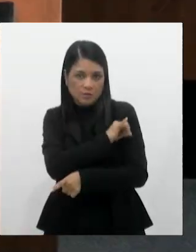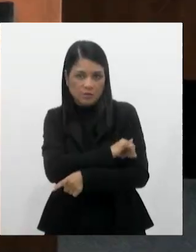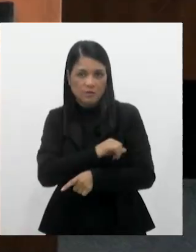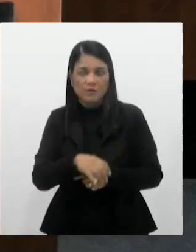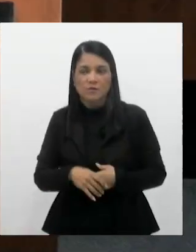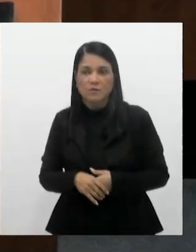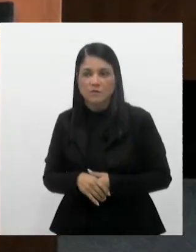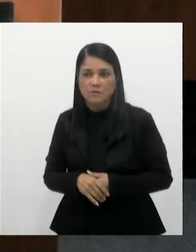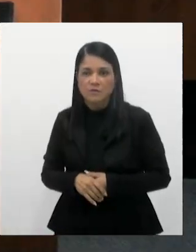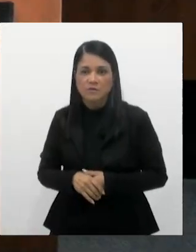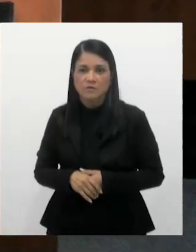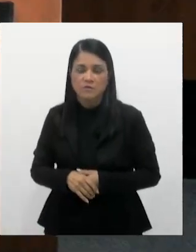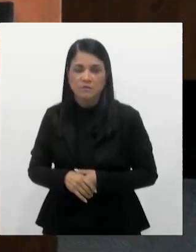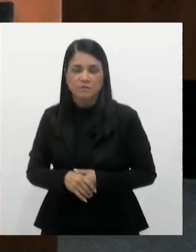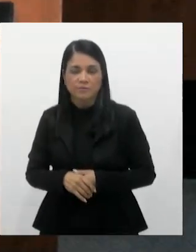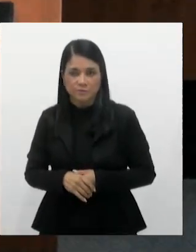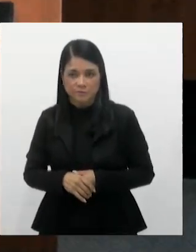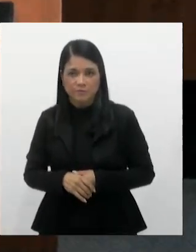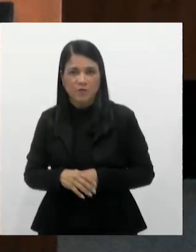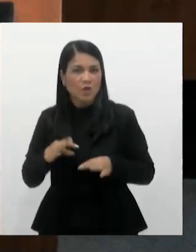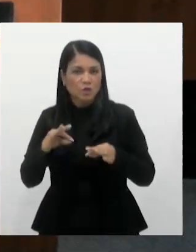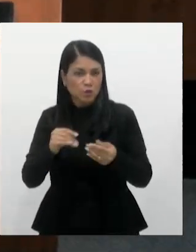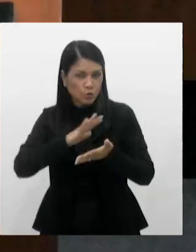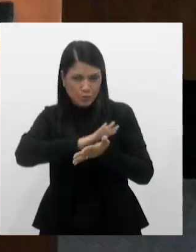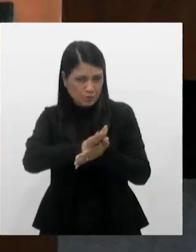os preconceitos são condenáveis.